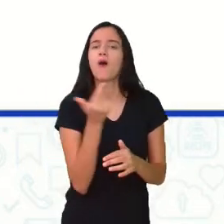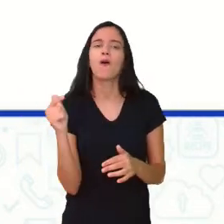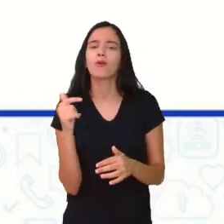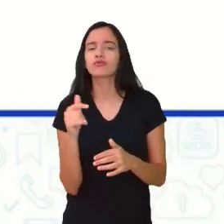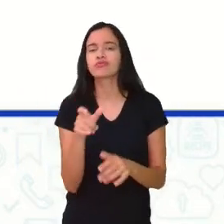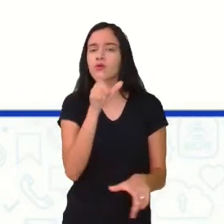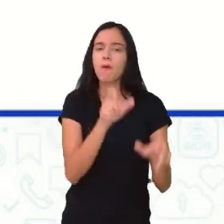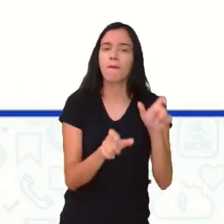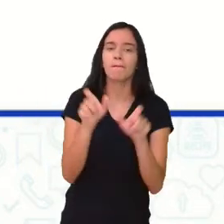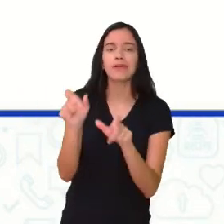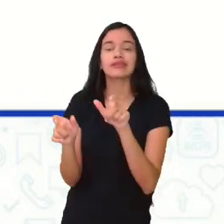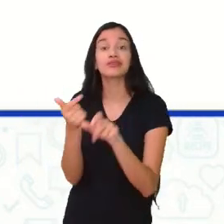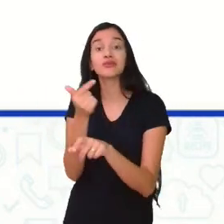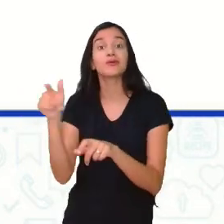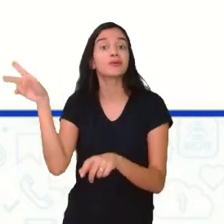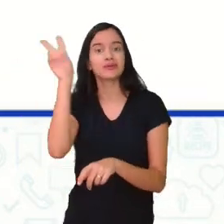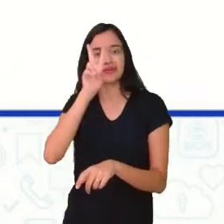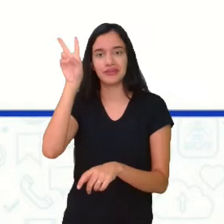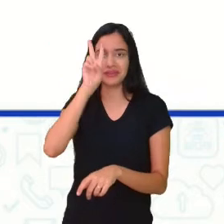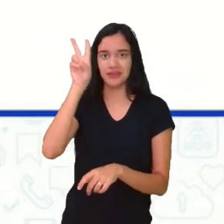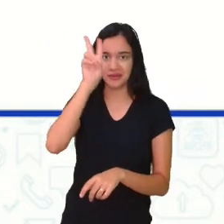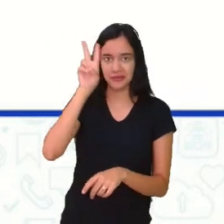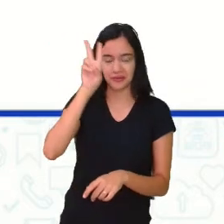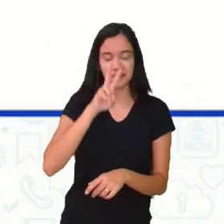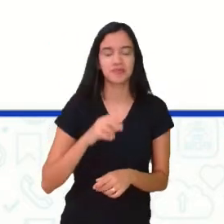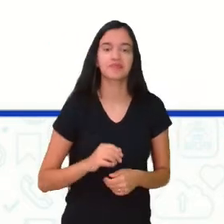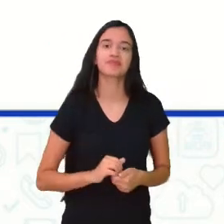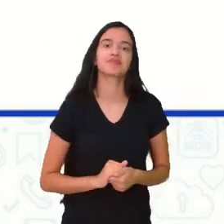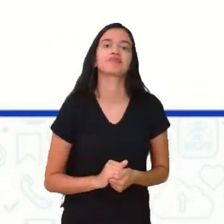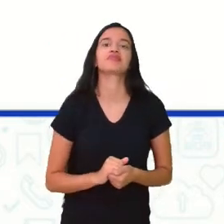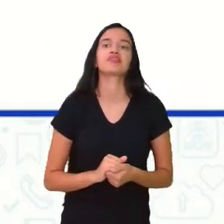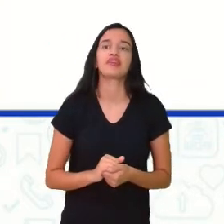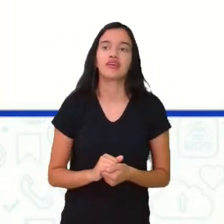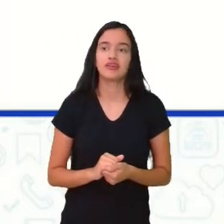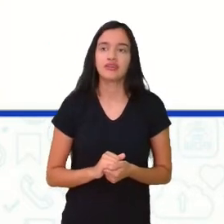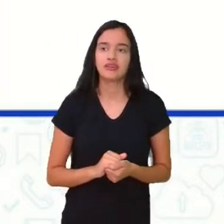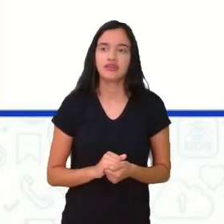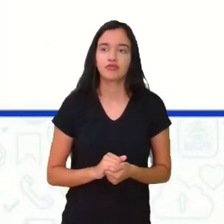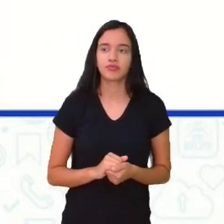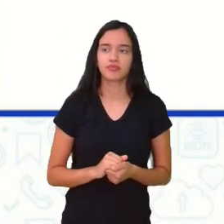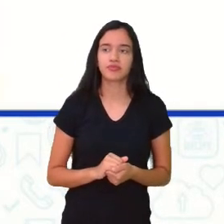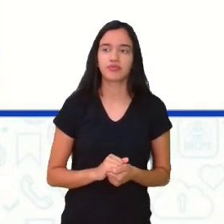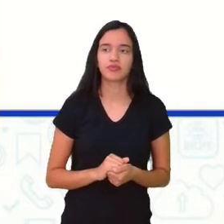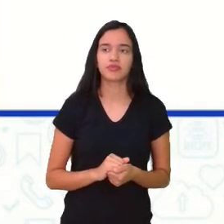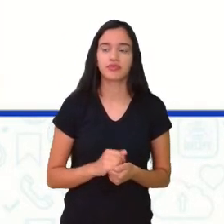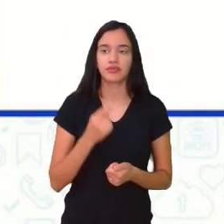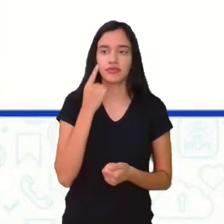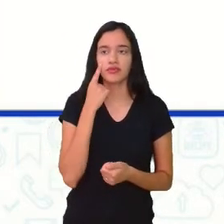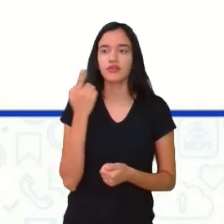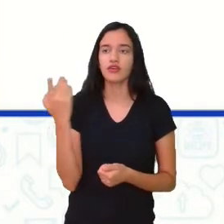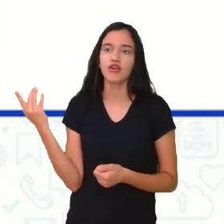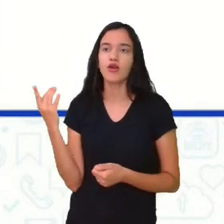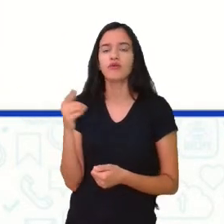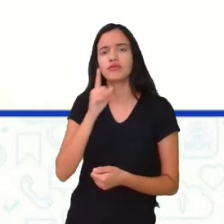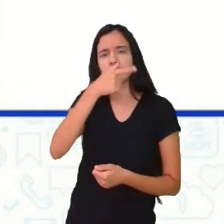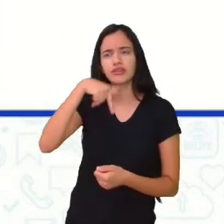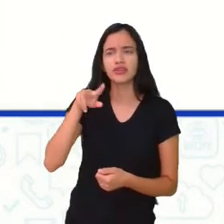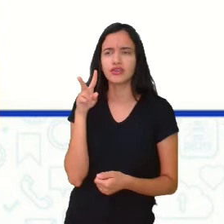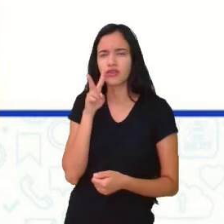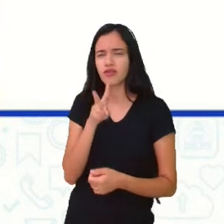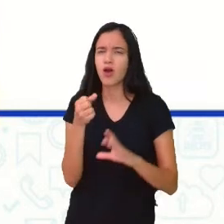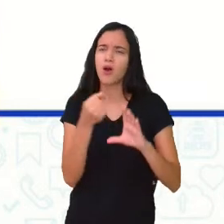outro personagem de outra história. De outra história. De outra história. Então, aqui, ó, vocês estão vendo aqui, eles tinham